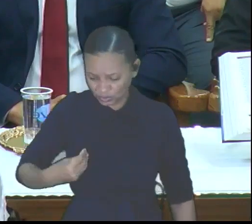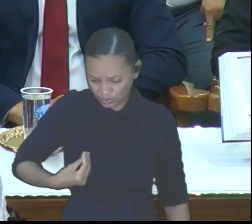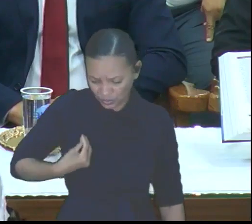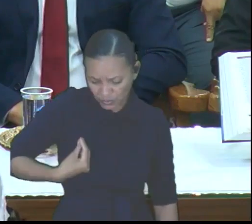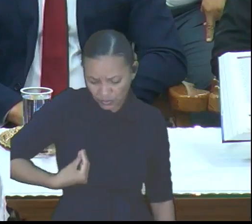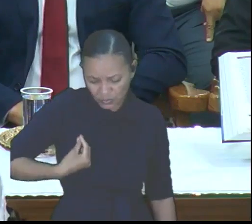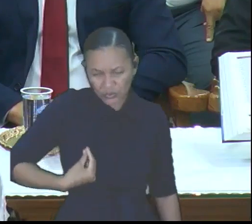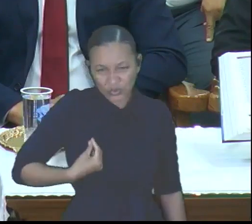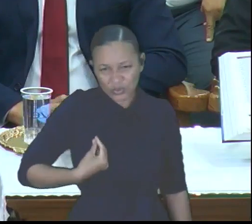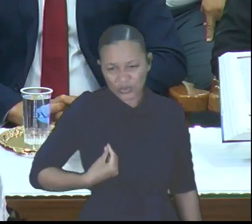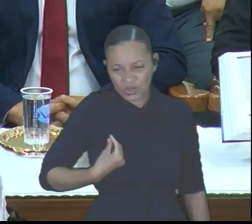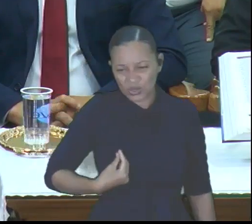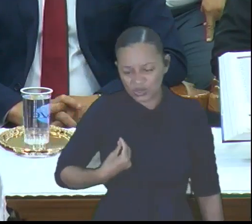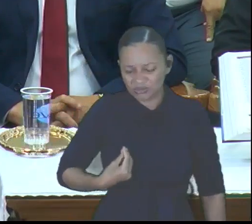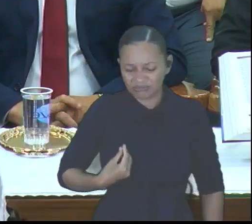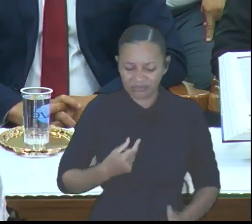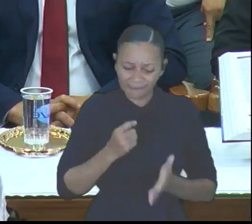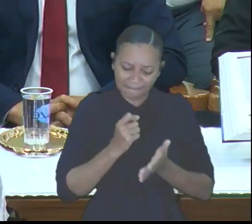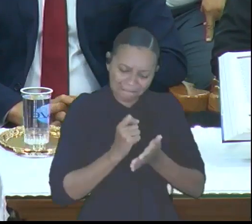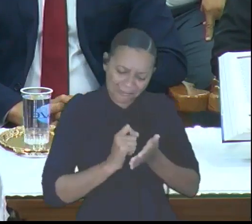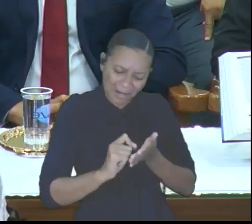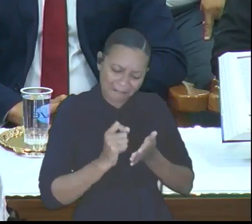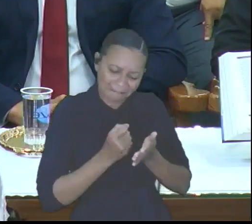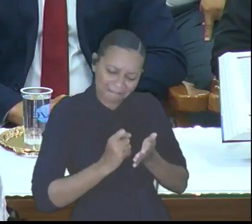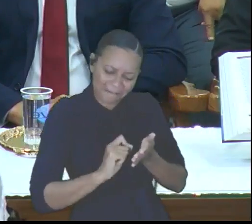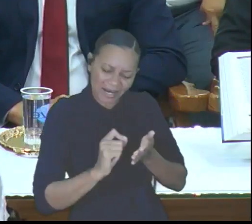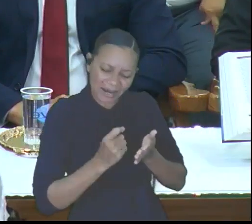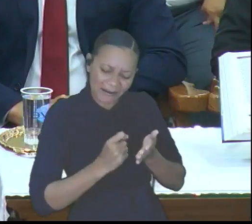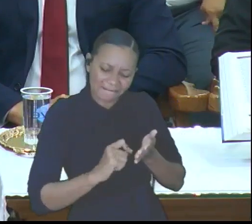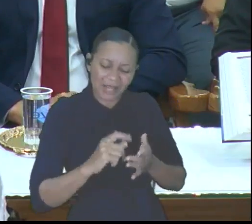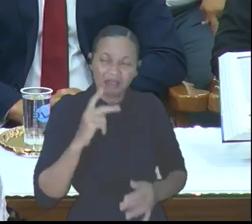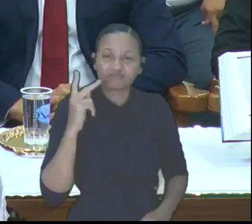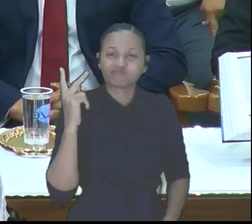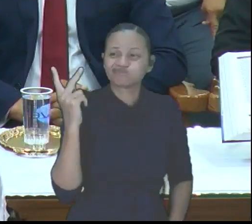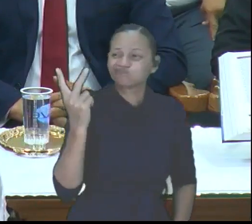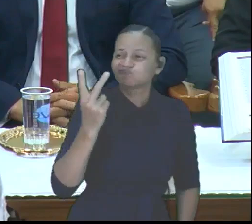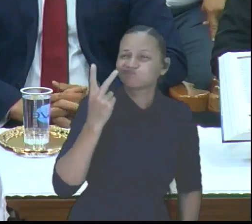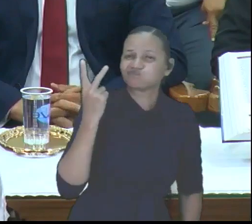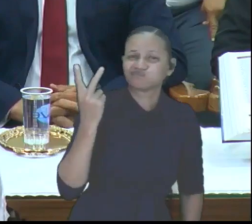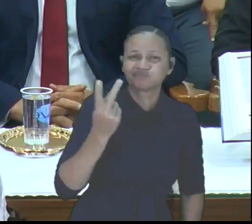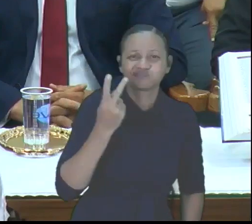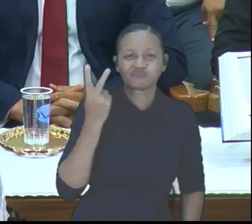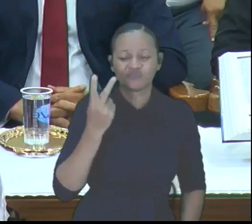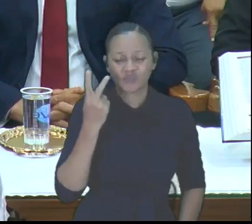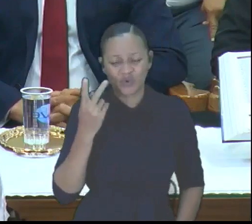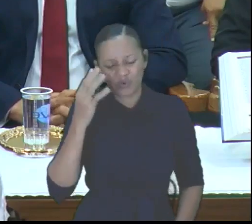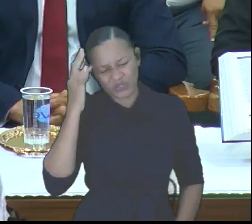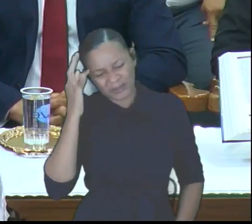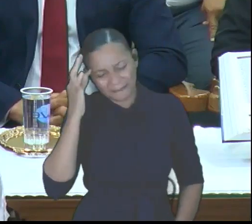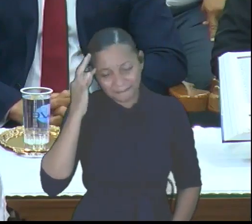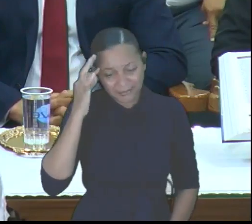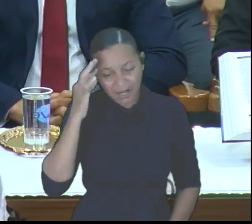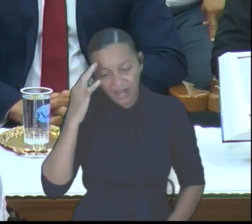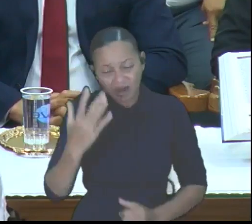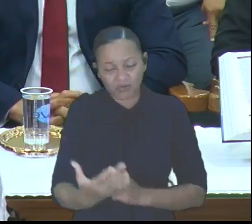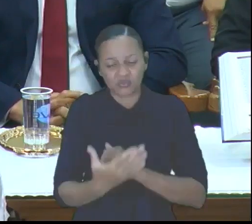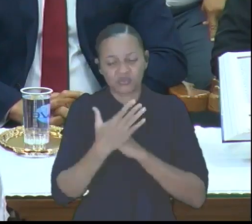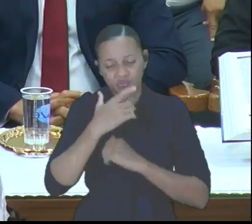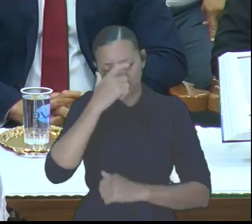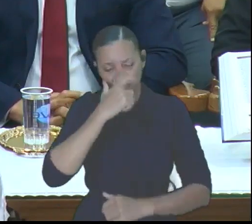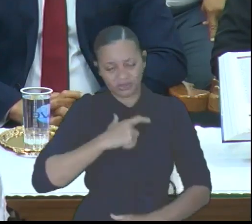sabe, está ali descrito. A história de Tomé nos serve para lembrar que